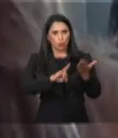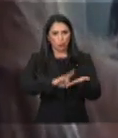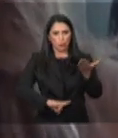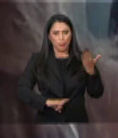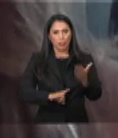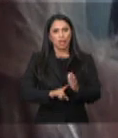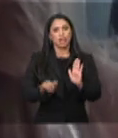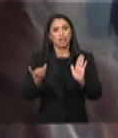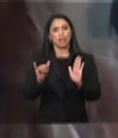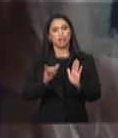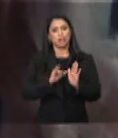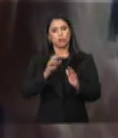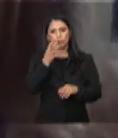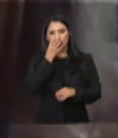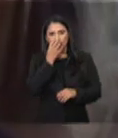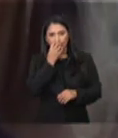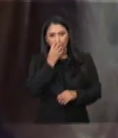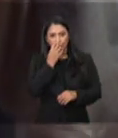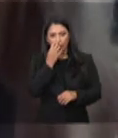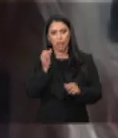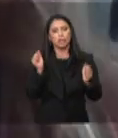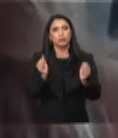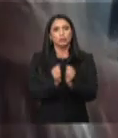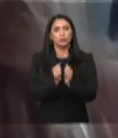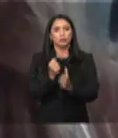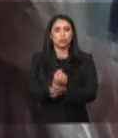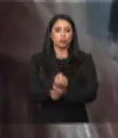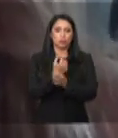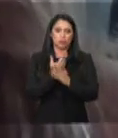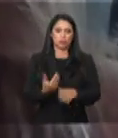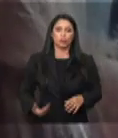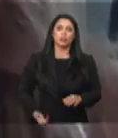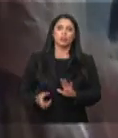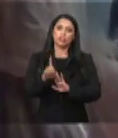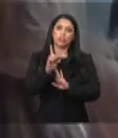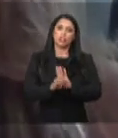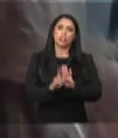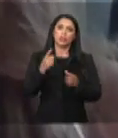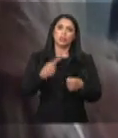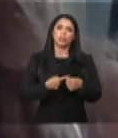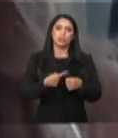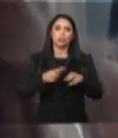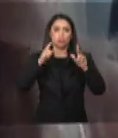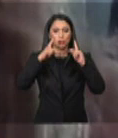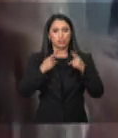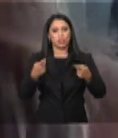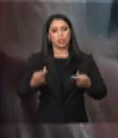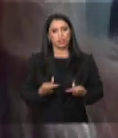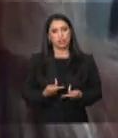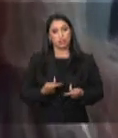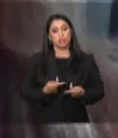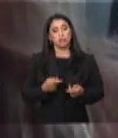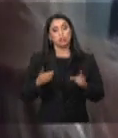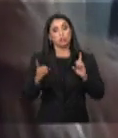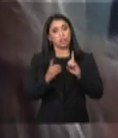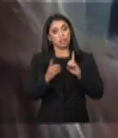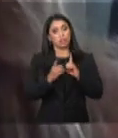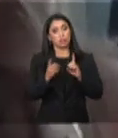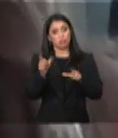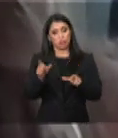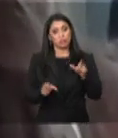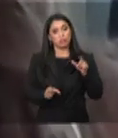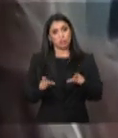de seus animais de estimação Segurança Pública direito à cidade humanização no atendimento essas pessoas porque sim